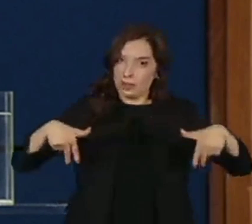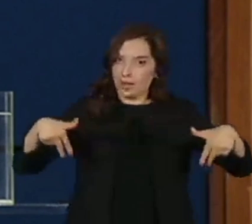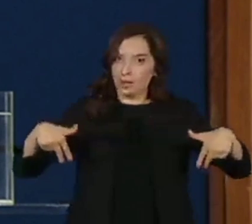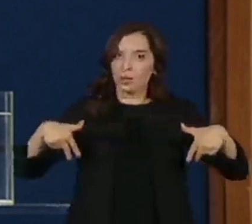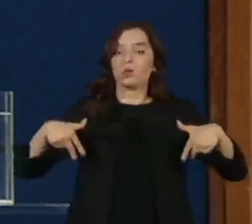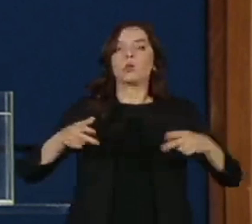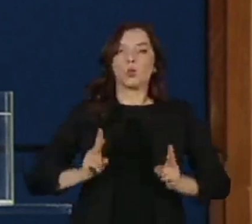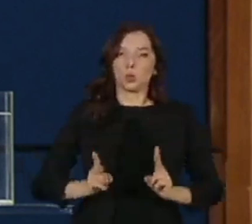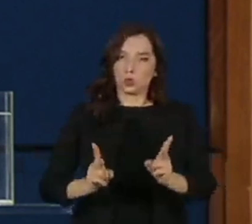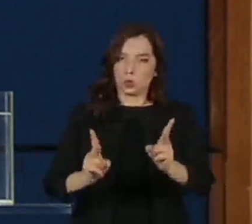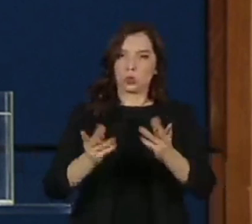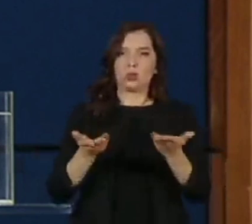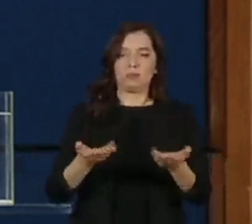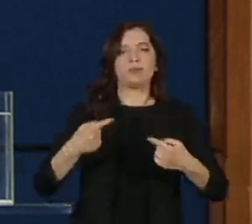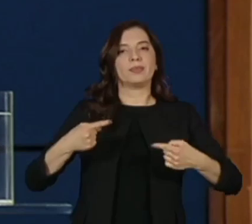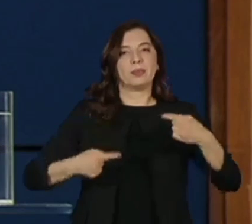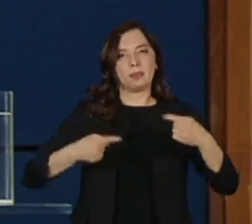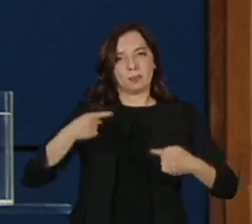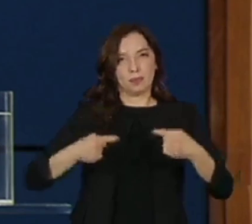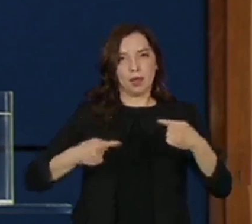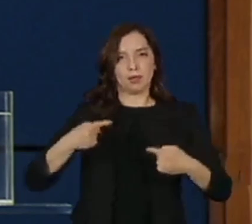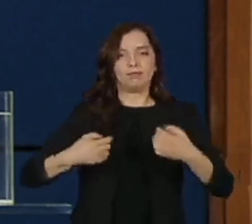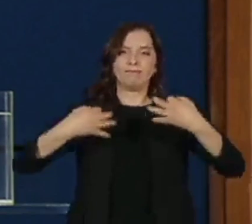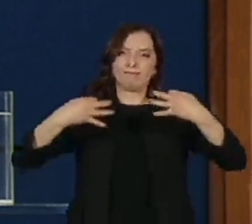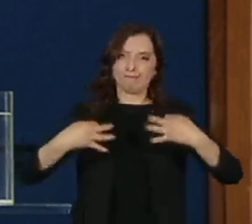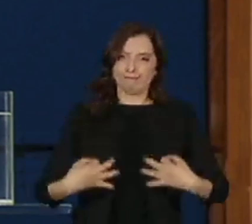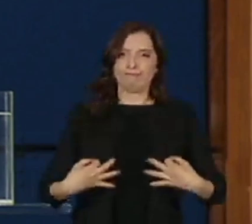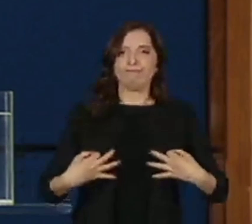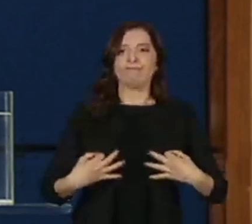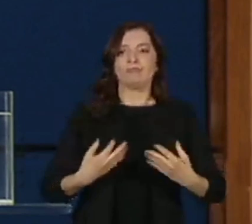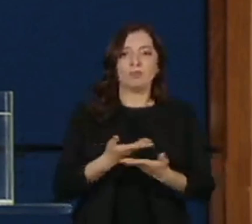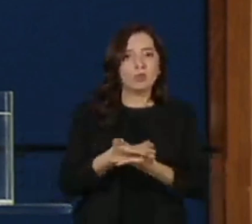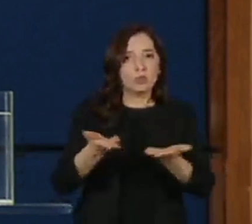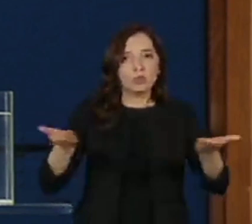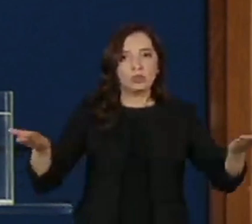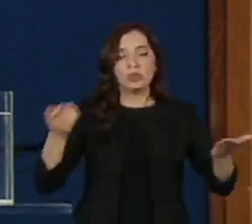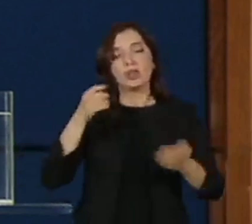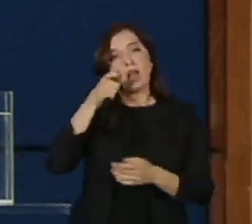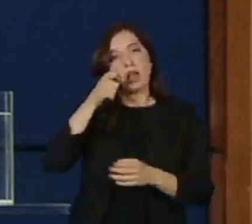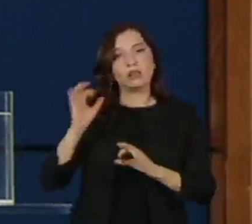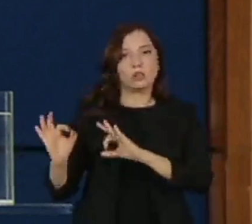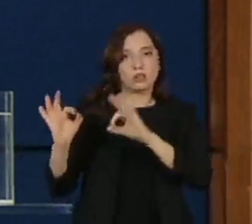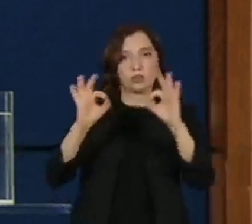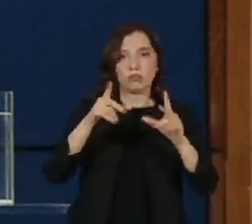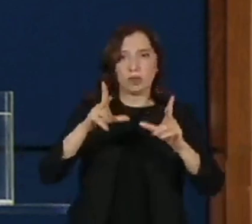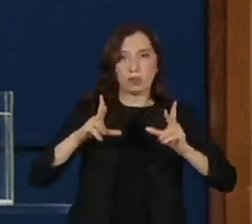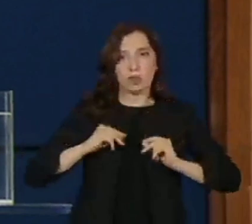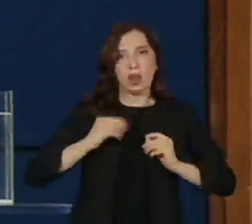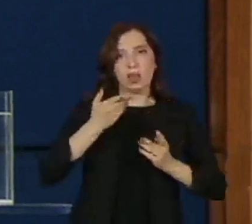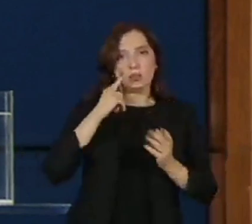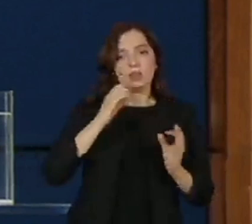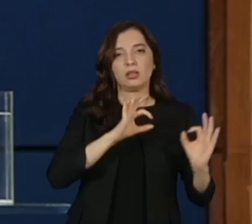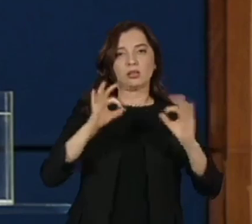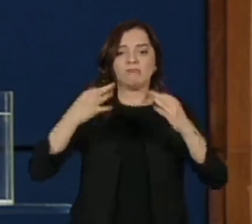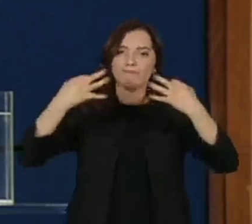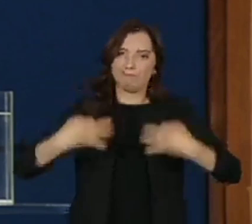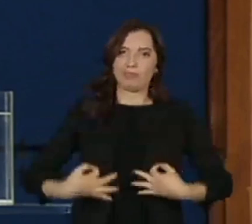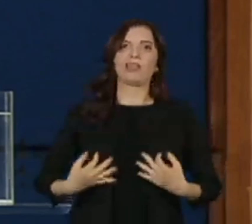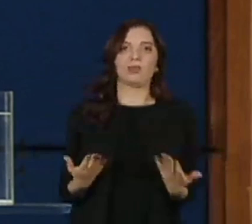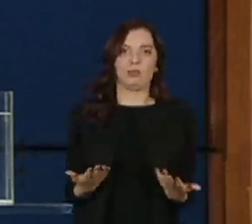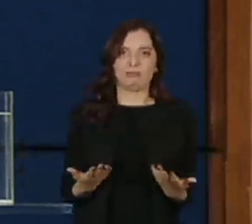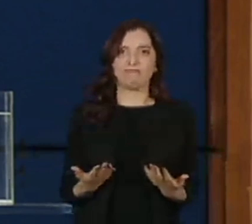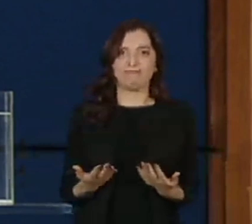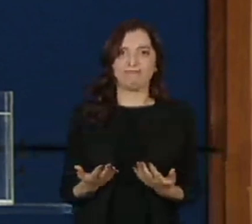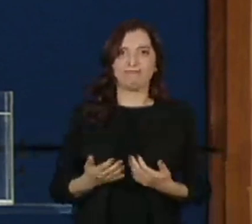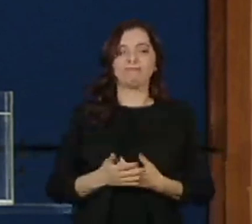debate de bom nível que o você eleitor e espectador merece aí na sua casa eh eu